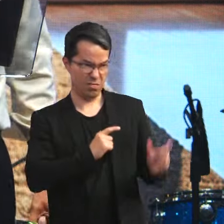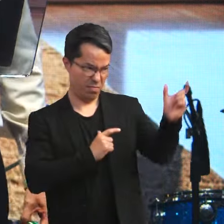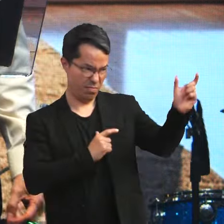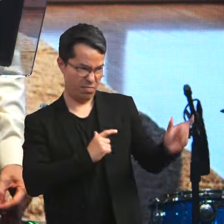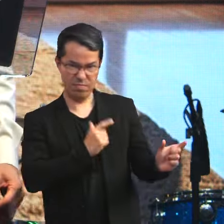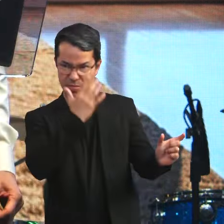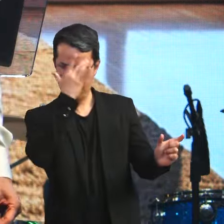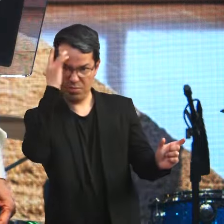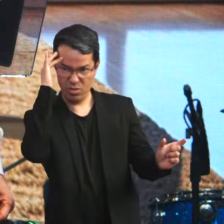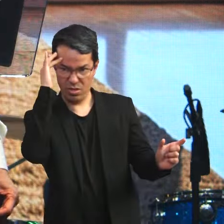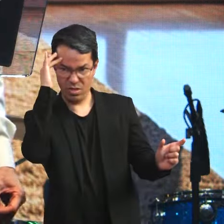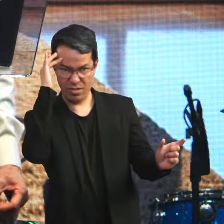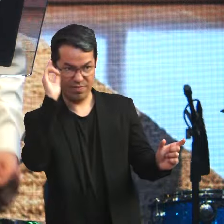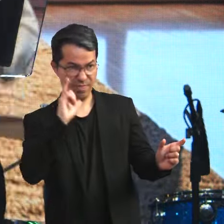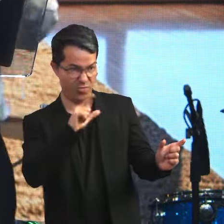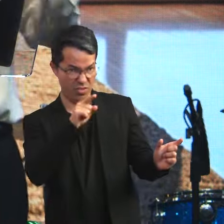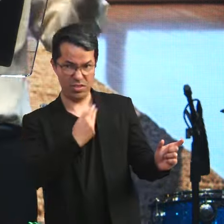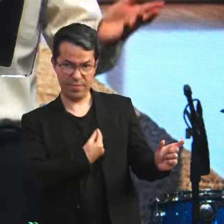sua